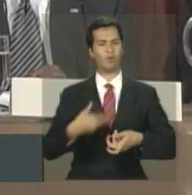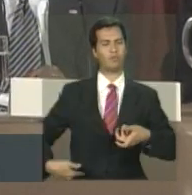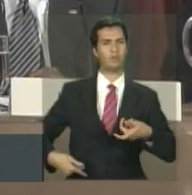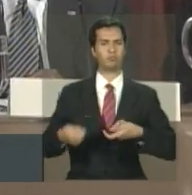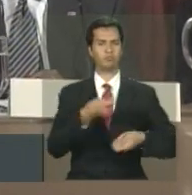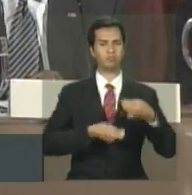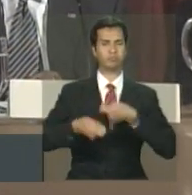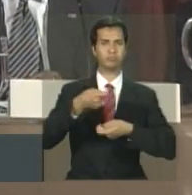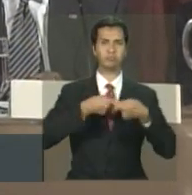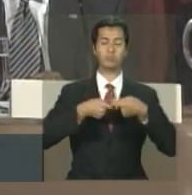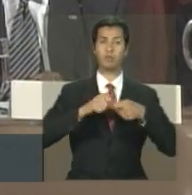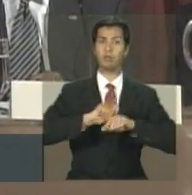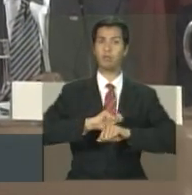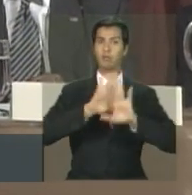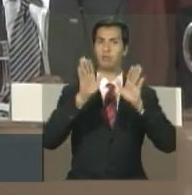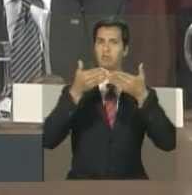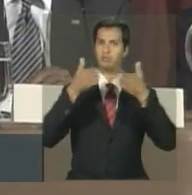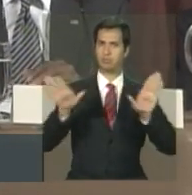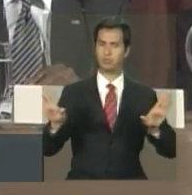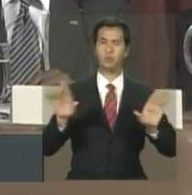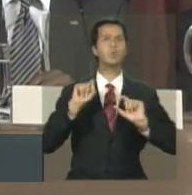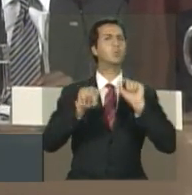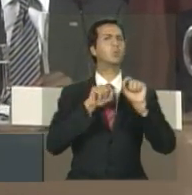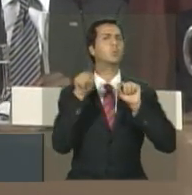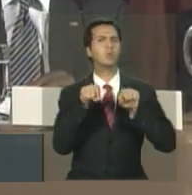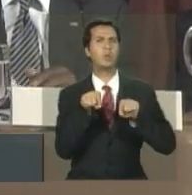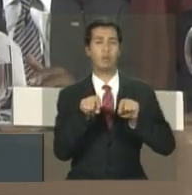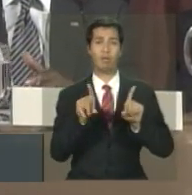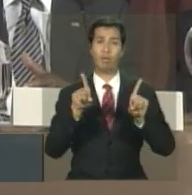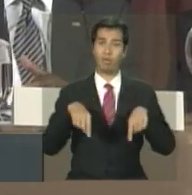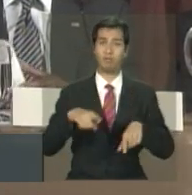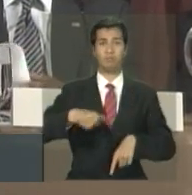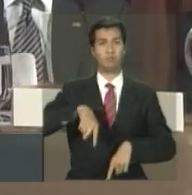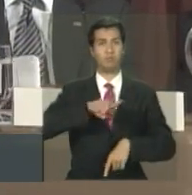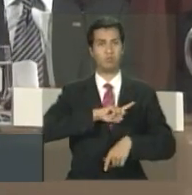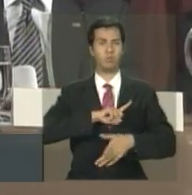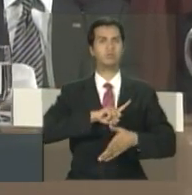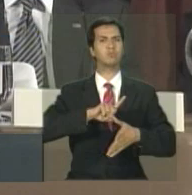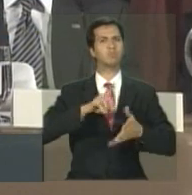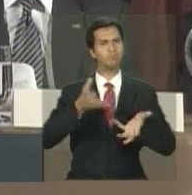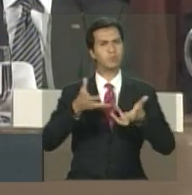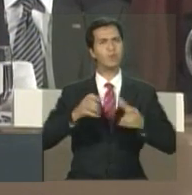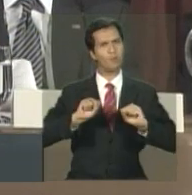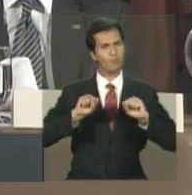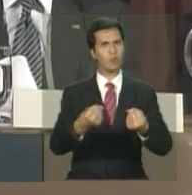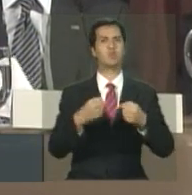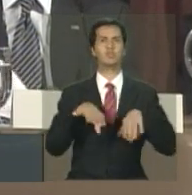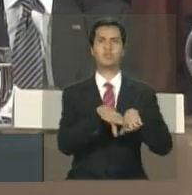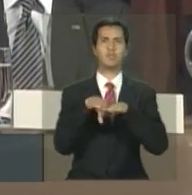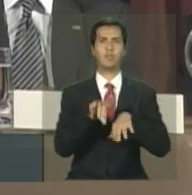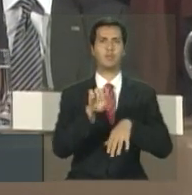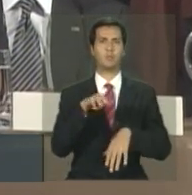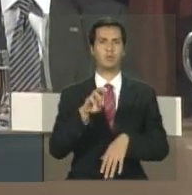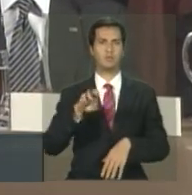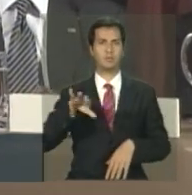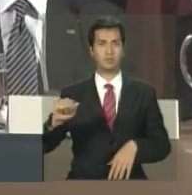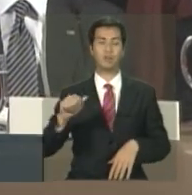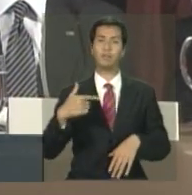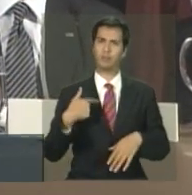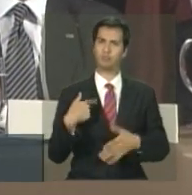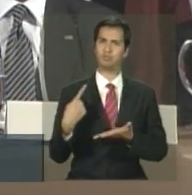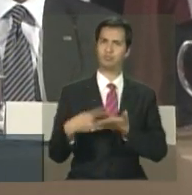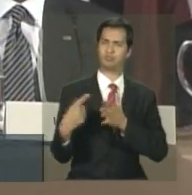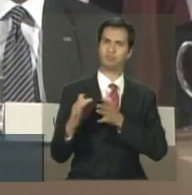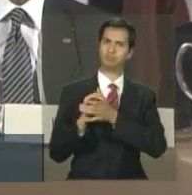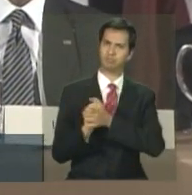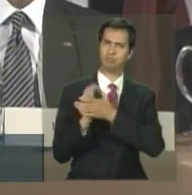o fortalecimento das nossas democracias. Congratulo-me com o presidente Obama por haver levantado este